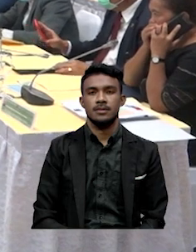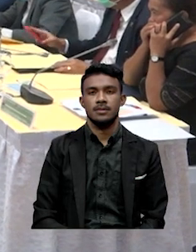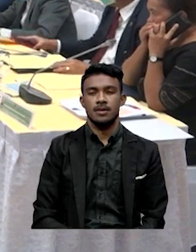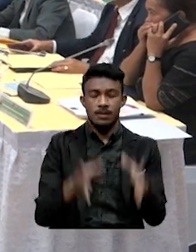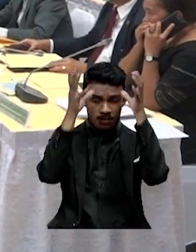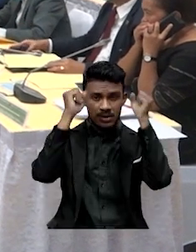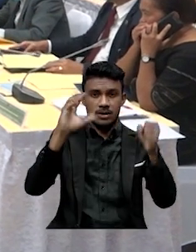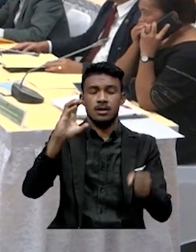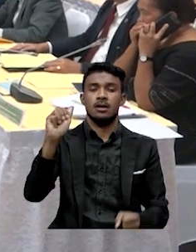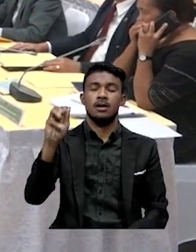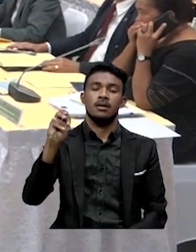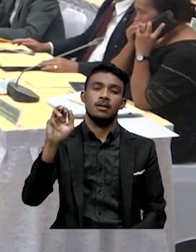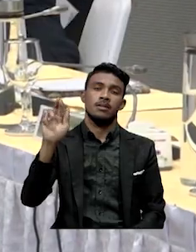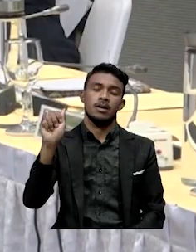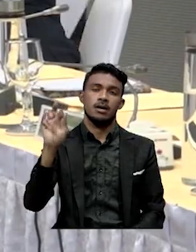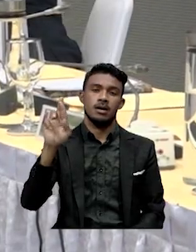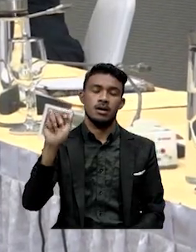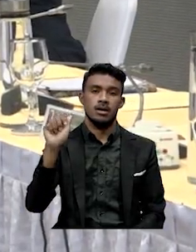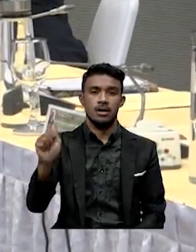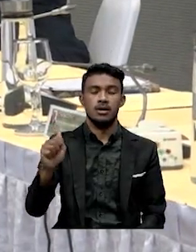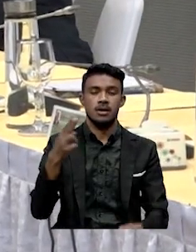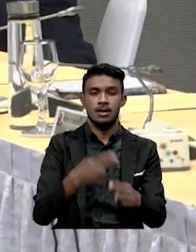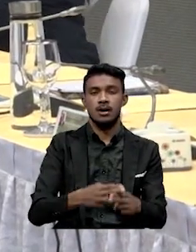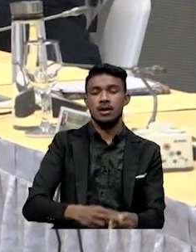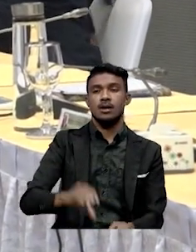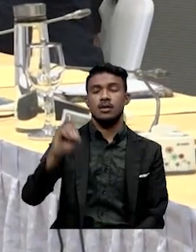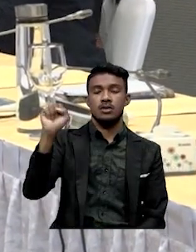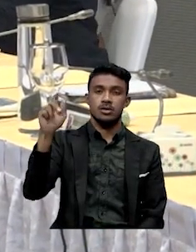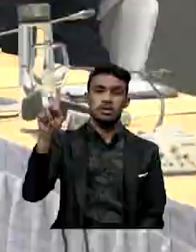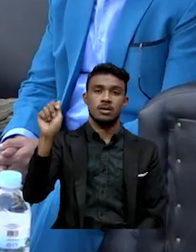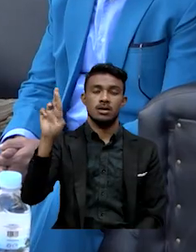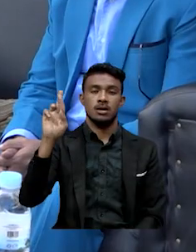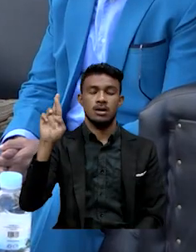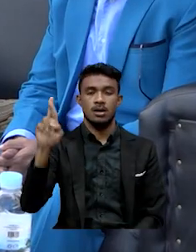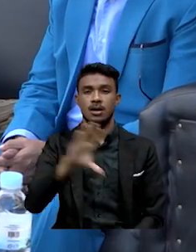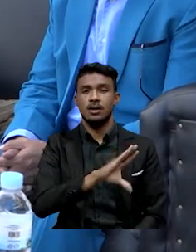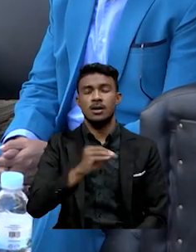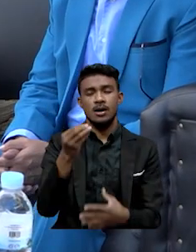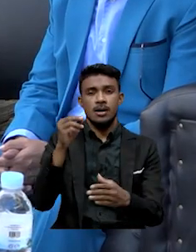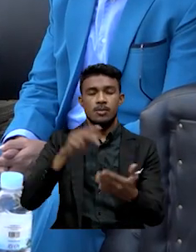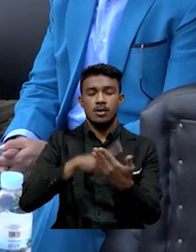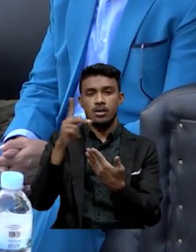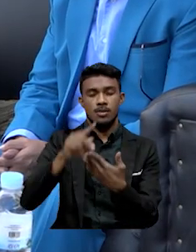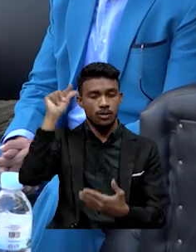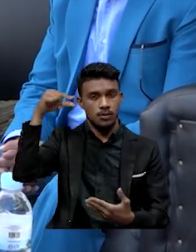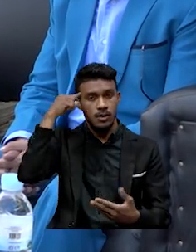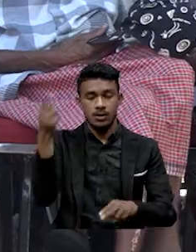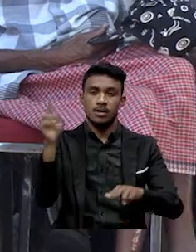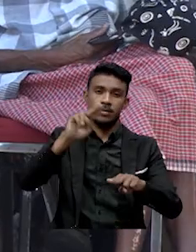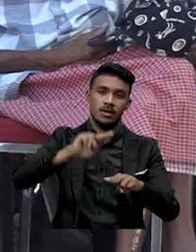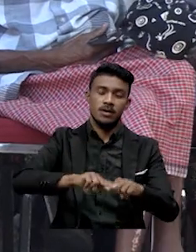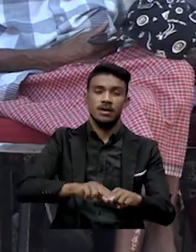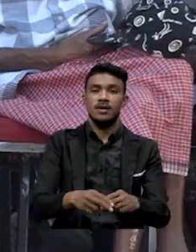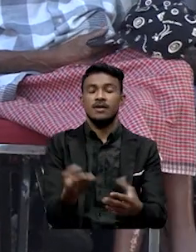Presidente da Câmara Comércio e Indústria, Oscar Lima, relaciona o programa Governo União, NEBE, a tu implementação do programa Cesta